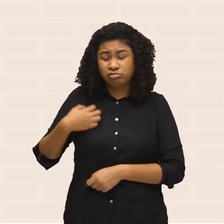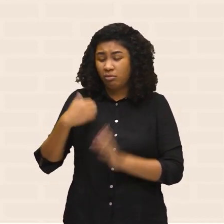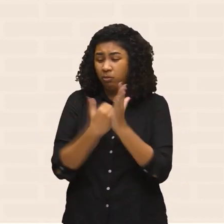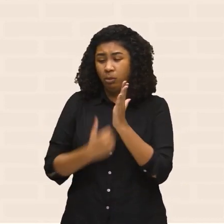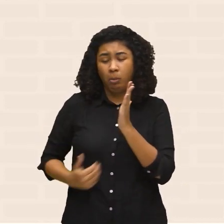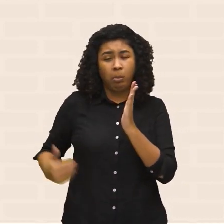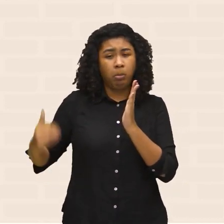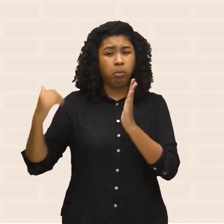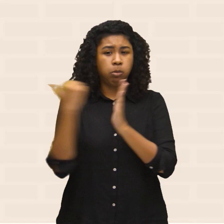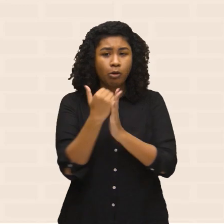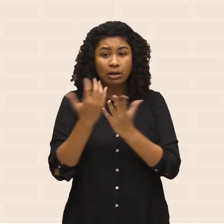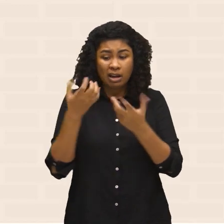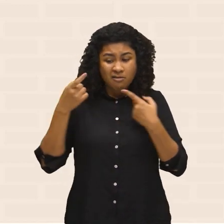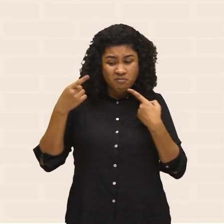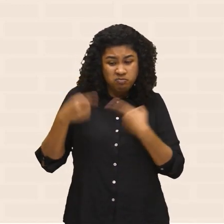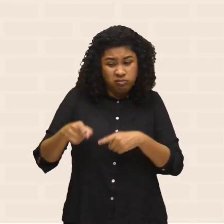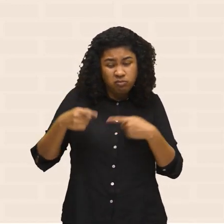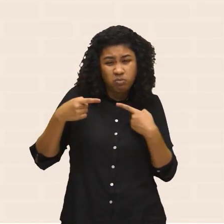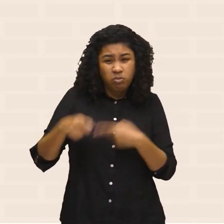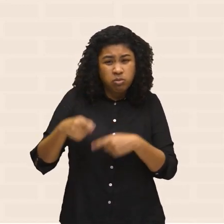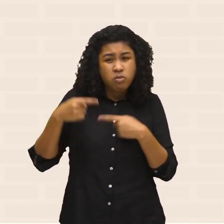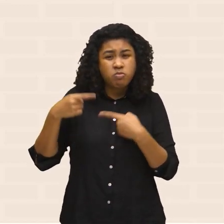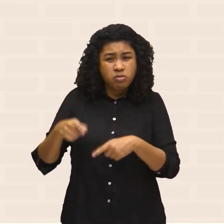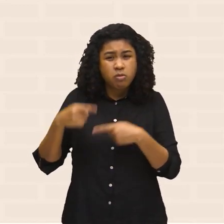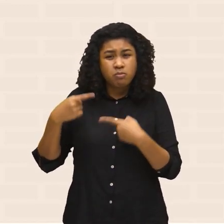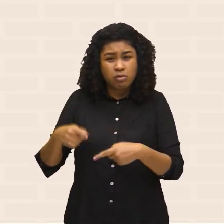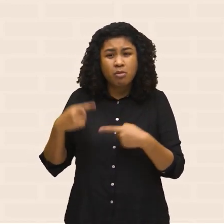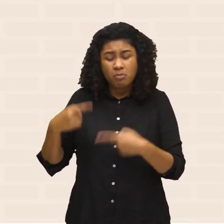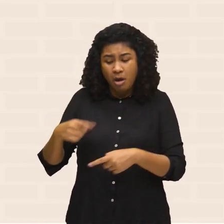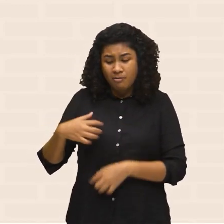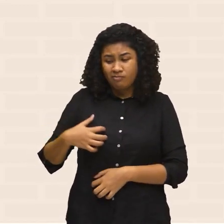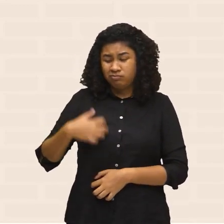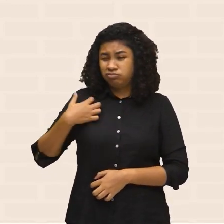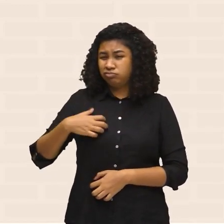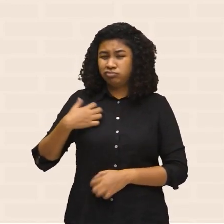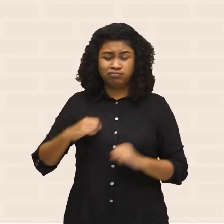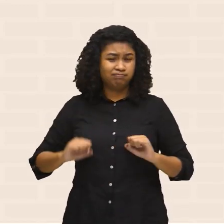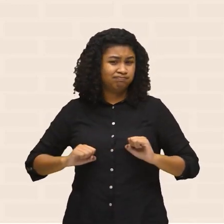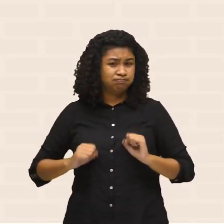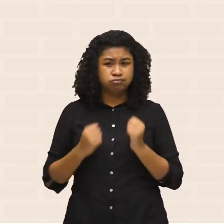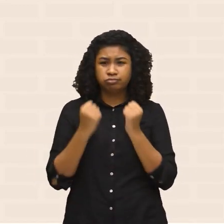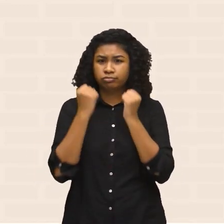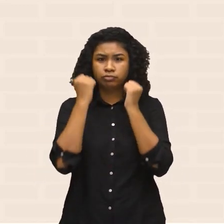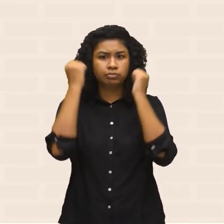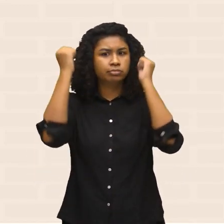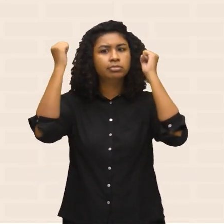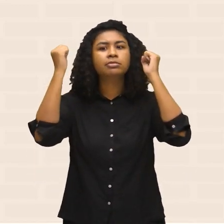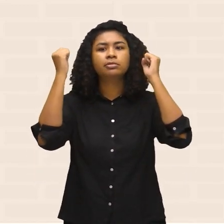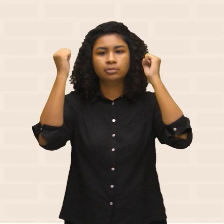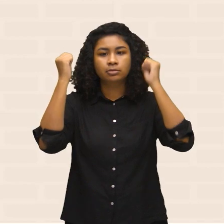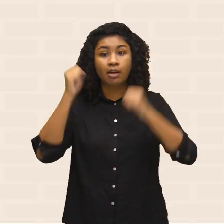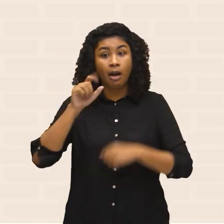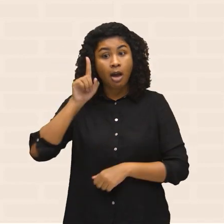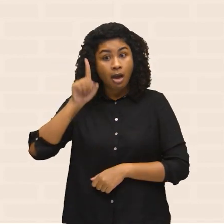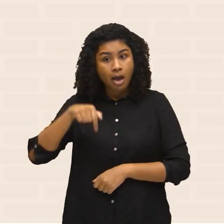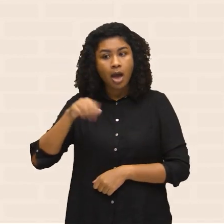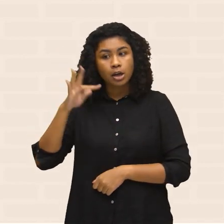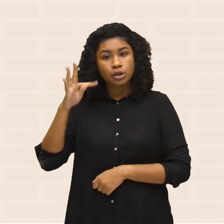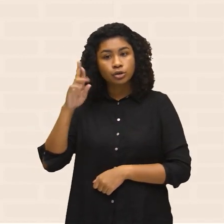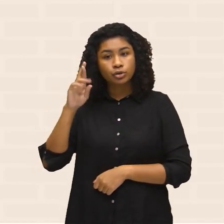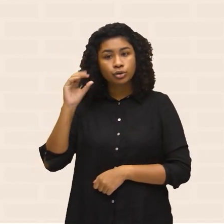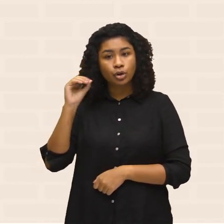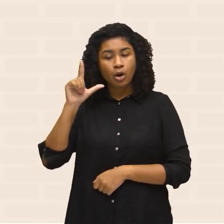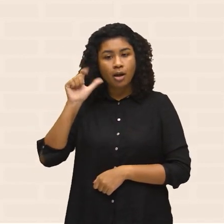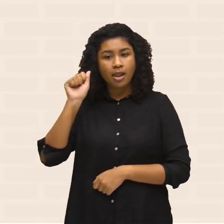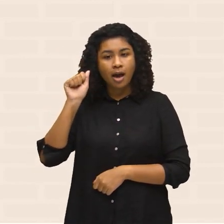busca perturbar ou enfurecer pessoas que dela é alvo. Isso é uma trollagem. Agora